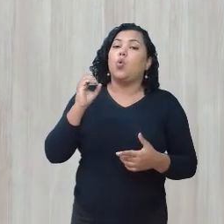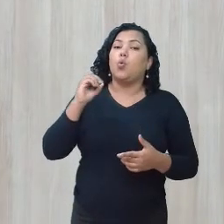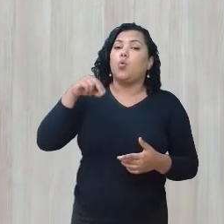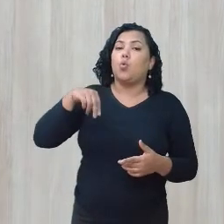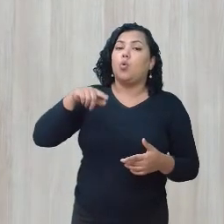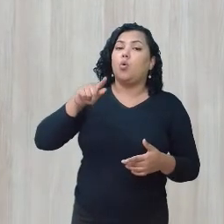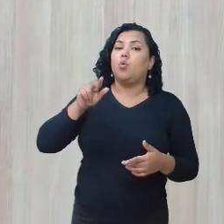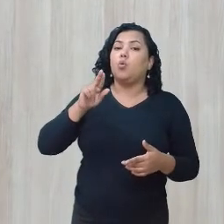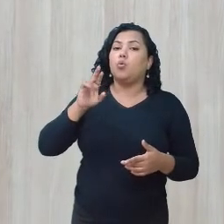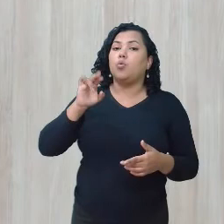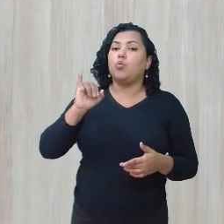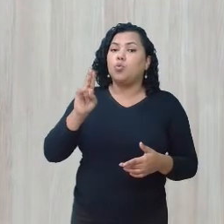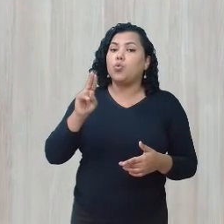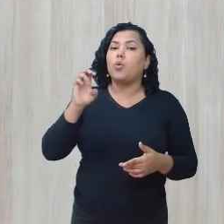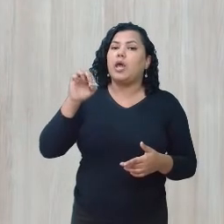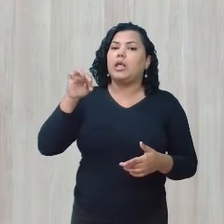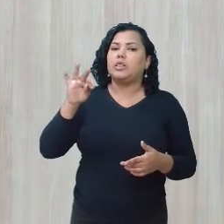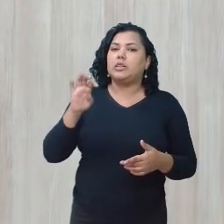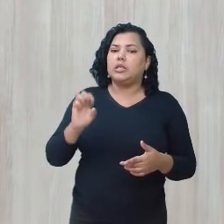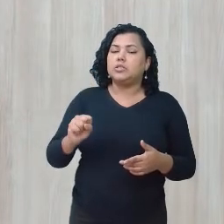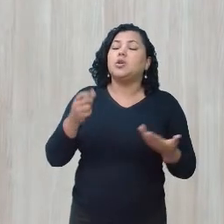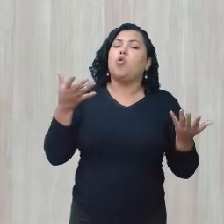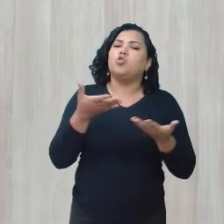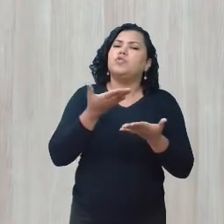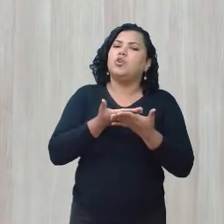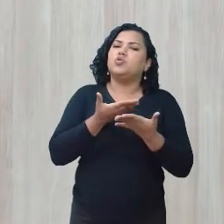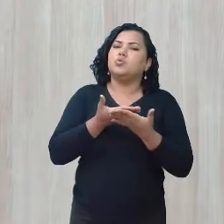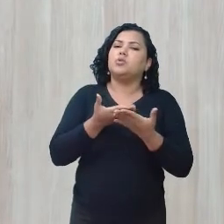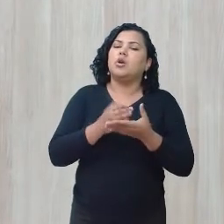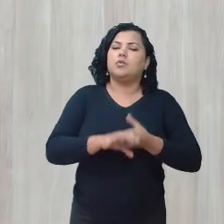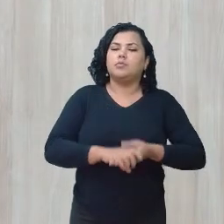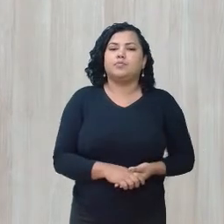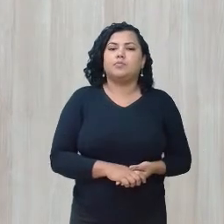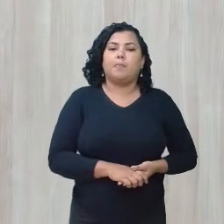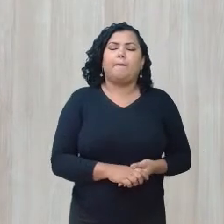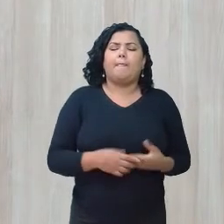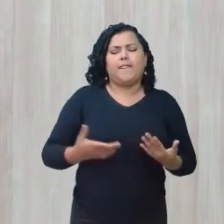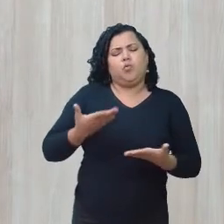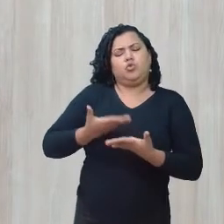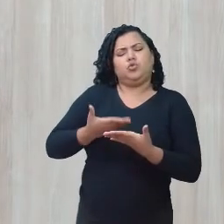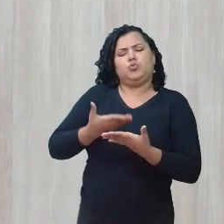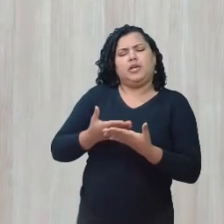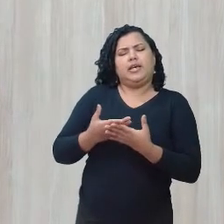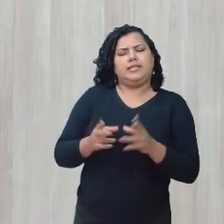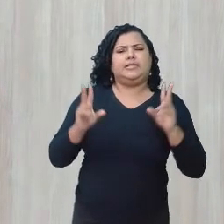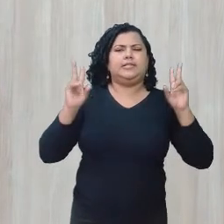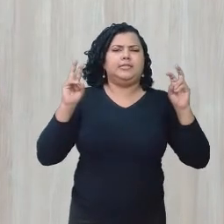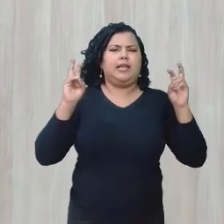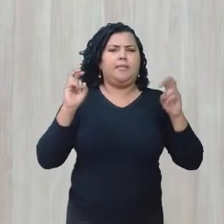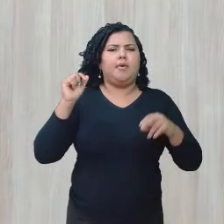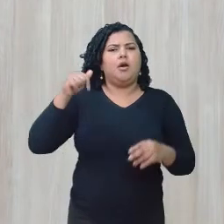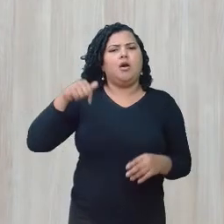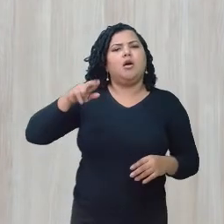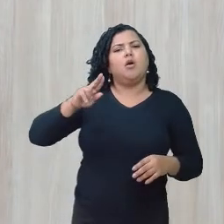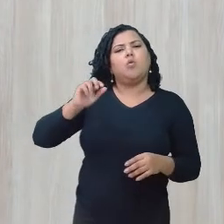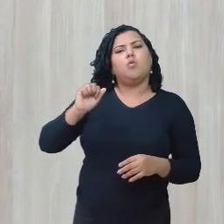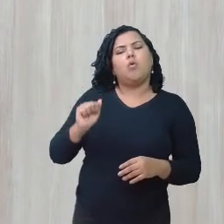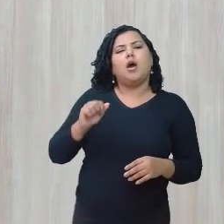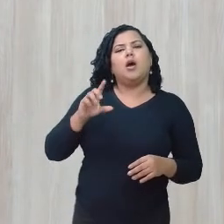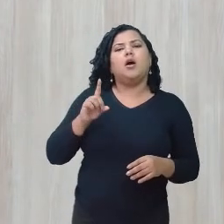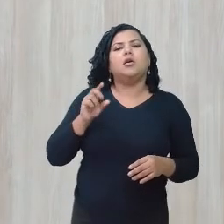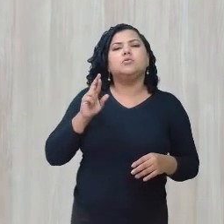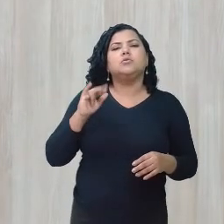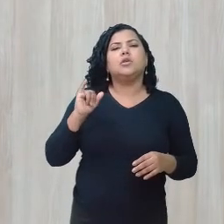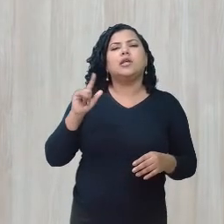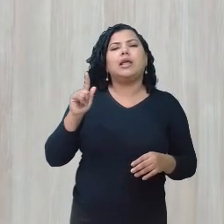para estudar os quadriláteros. A gente vai observar, por exemplo, que ao estudar os quadriláteros, a gente pode parar para pensar inicialmente,